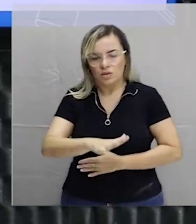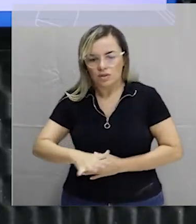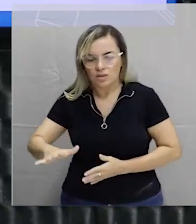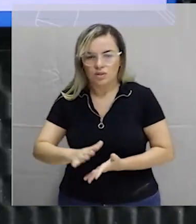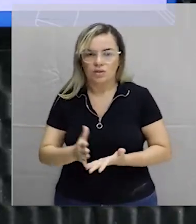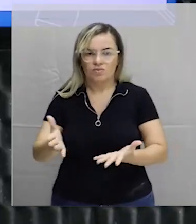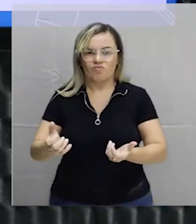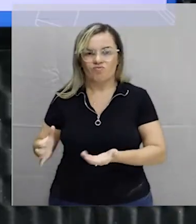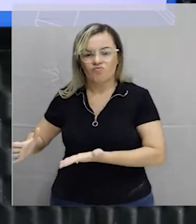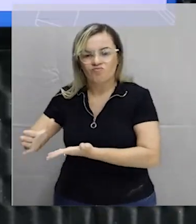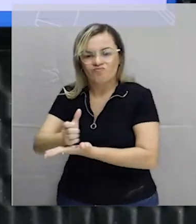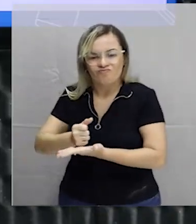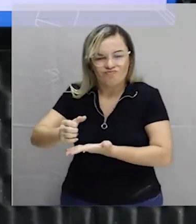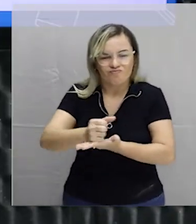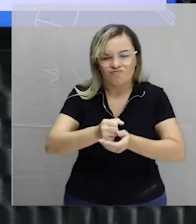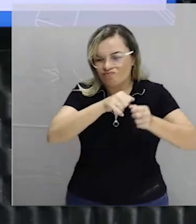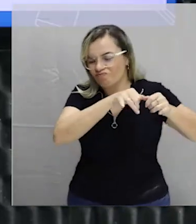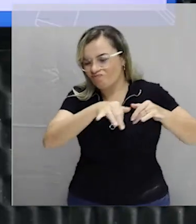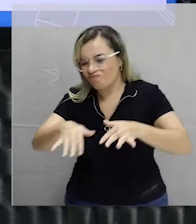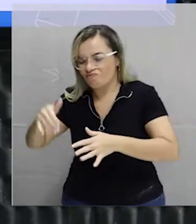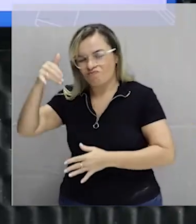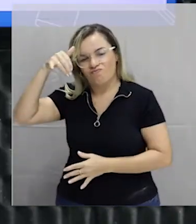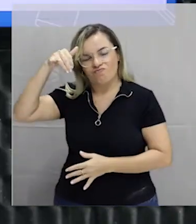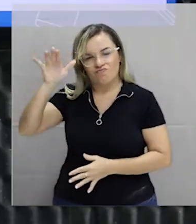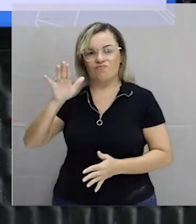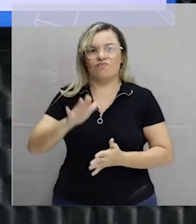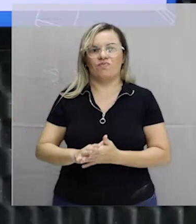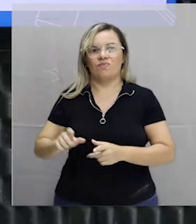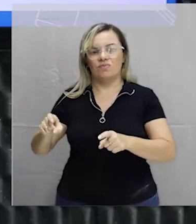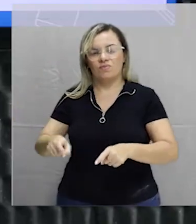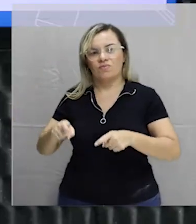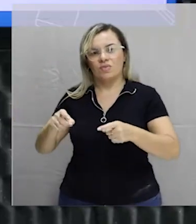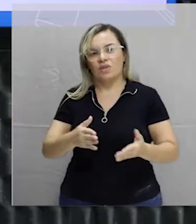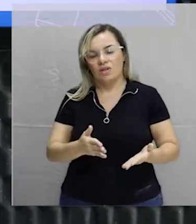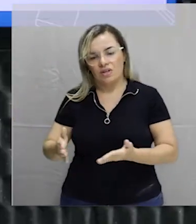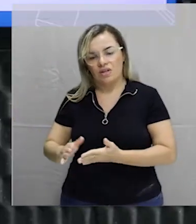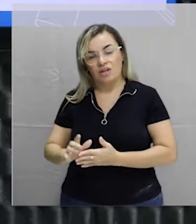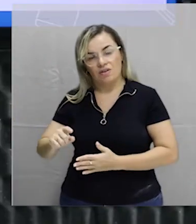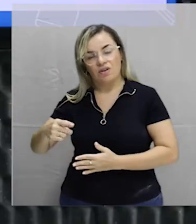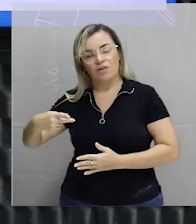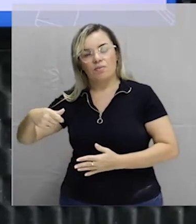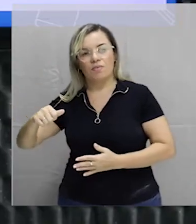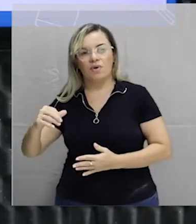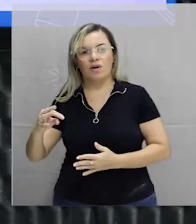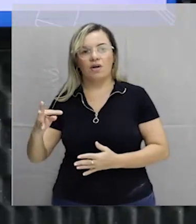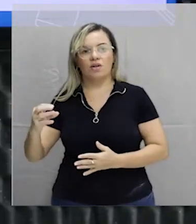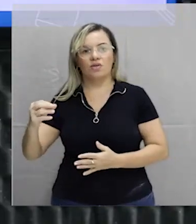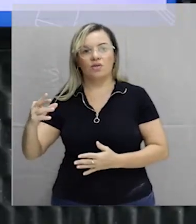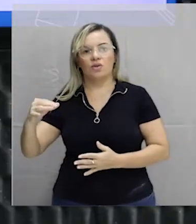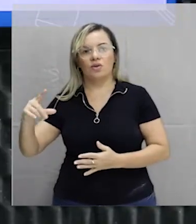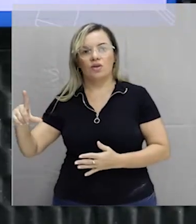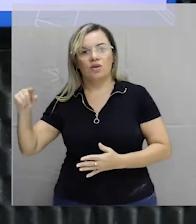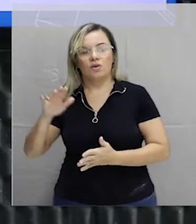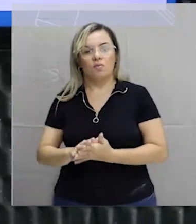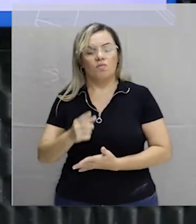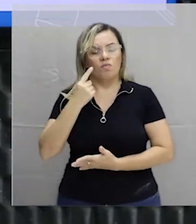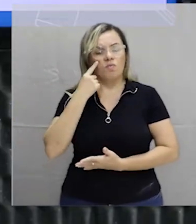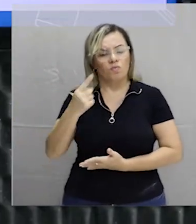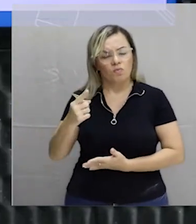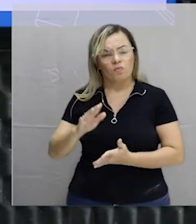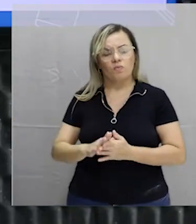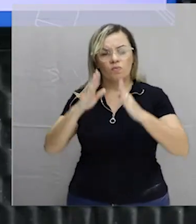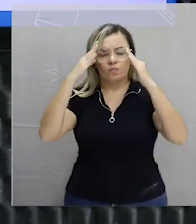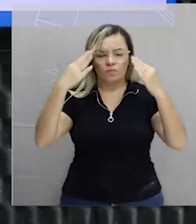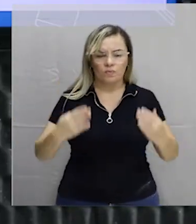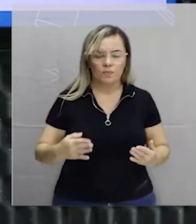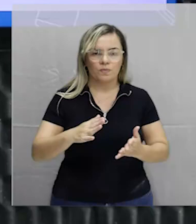região para a expansão da pecuária extensiva. É a frente pastoril. Observe que o Maranhão, no